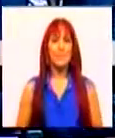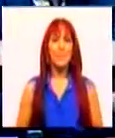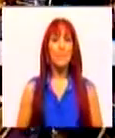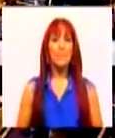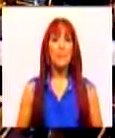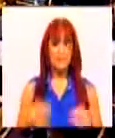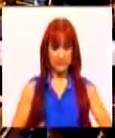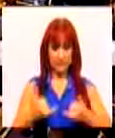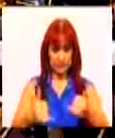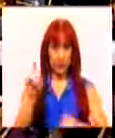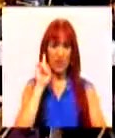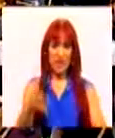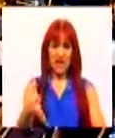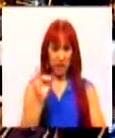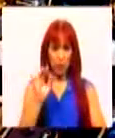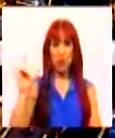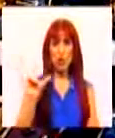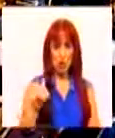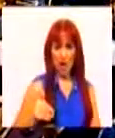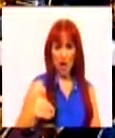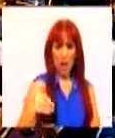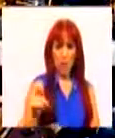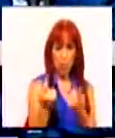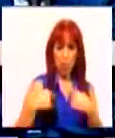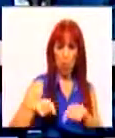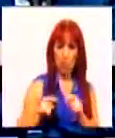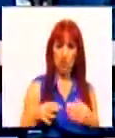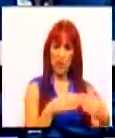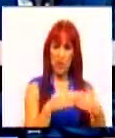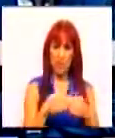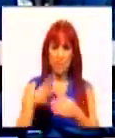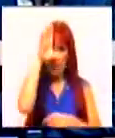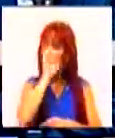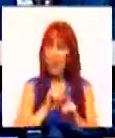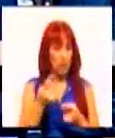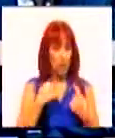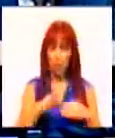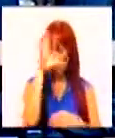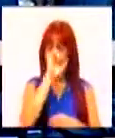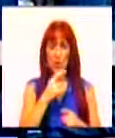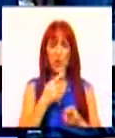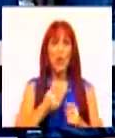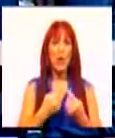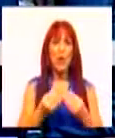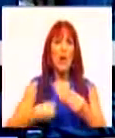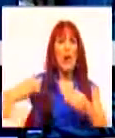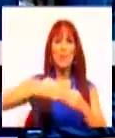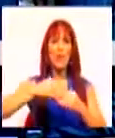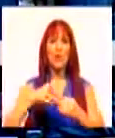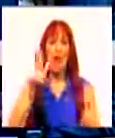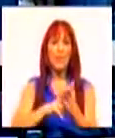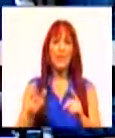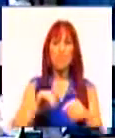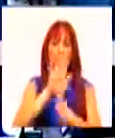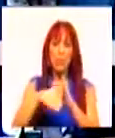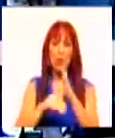No próximo dia 14 de julho, o Conselho de Ministros reunirá extraordinariamente para aprovar o Programa